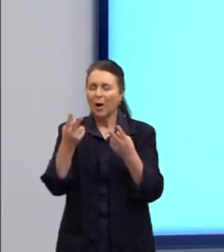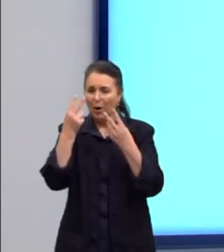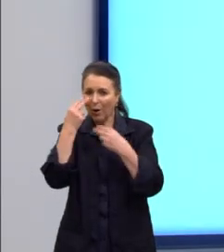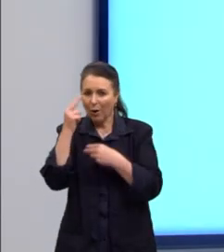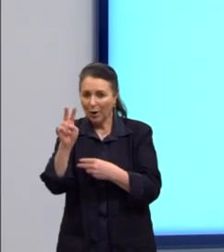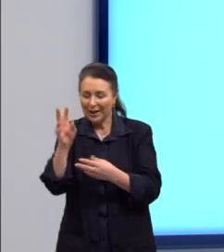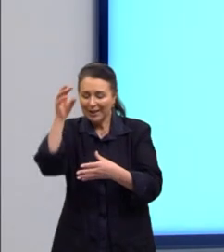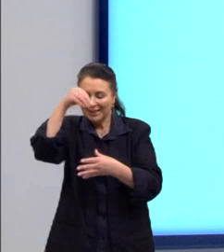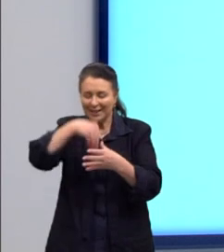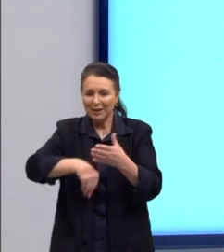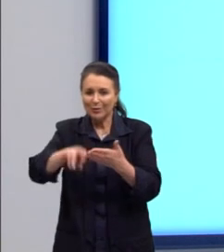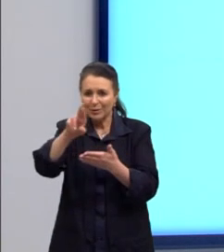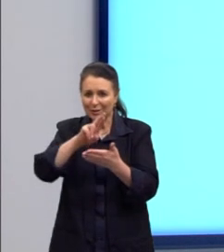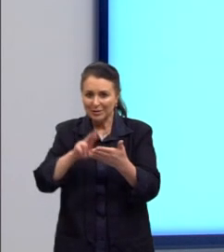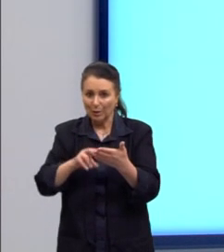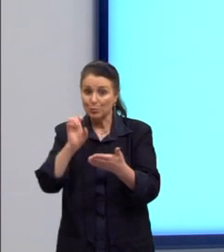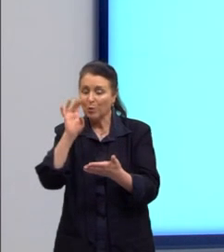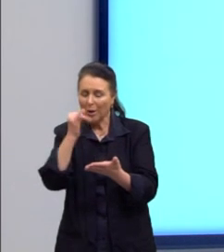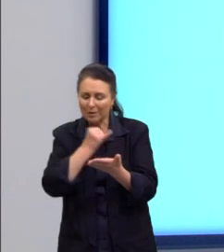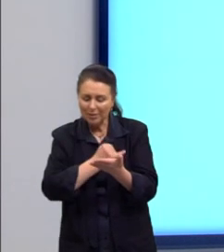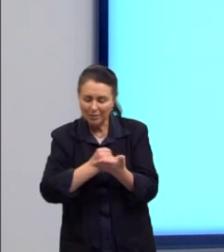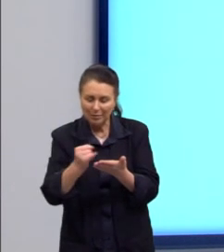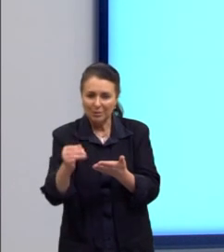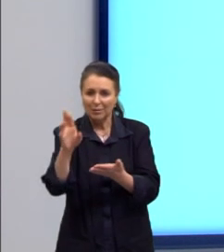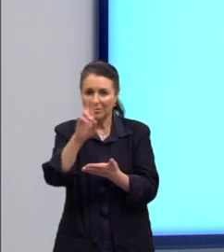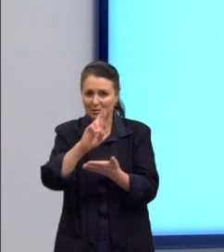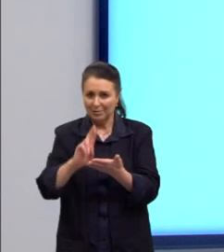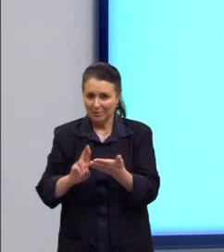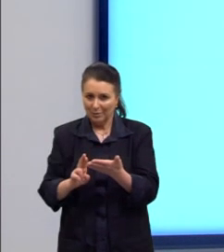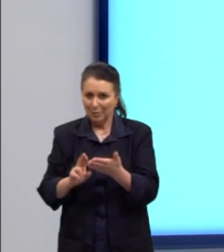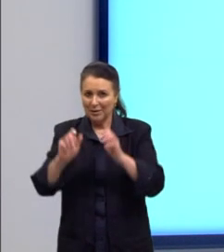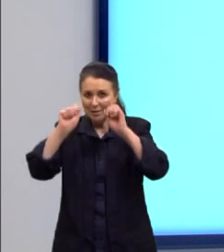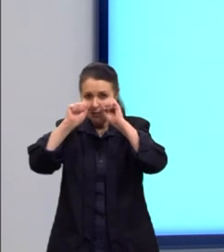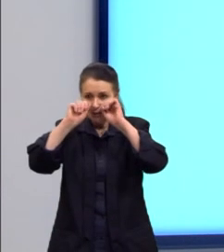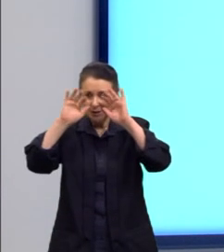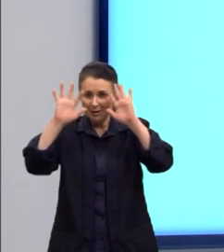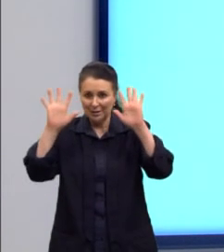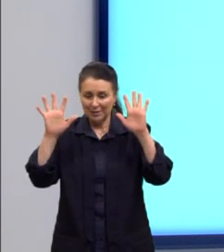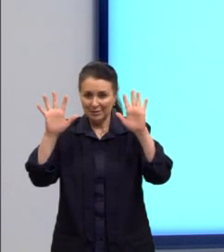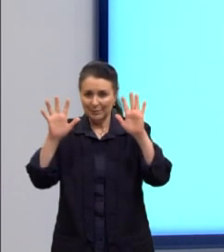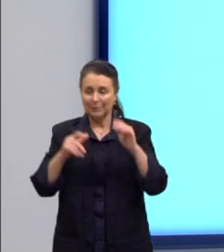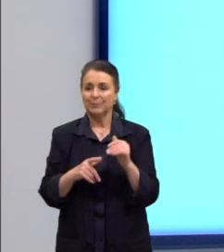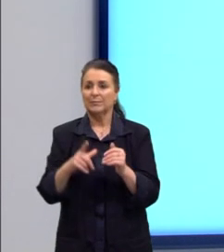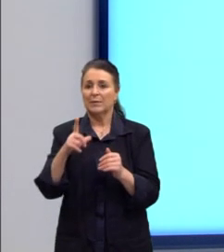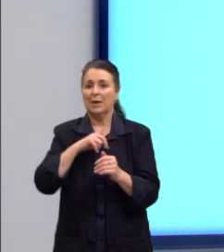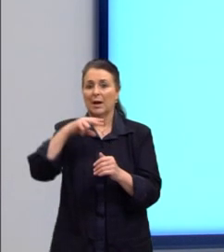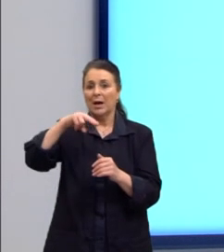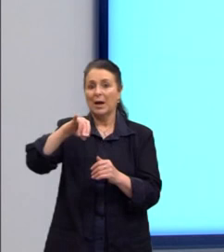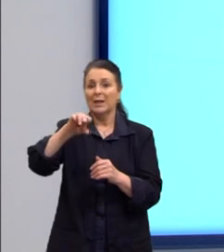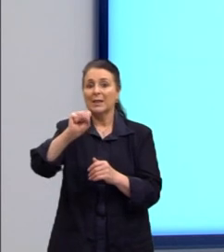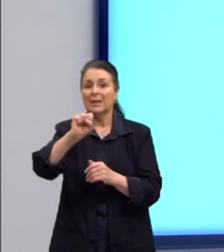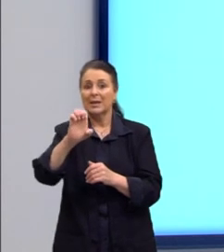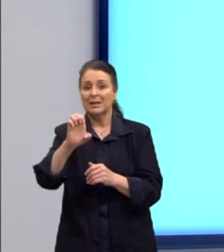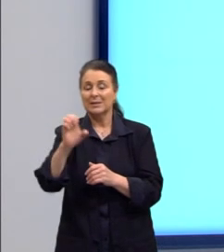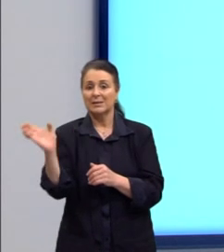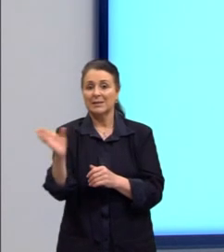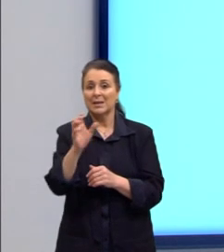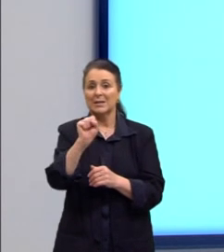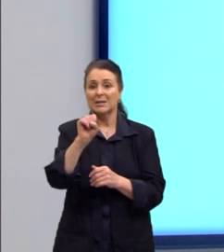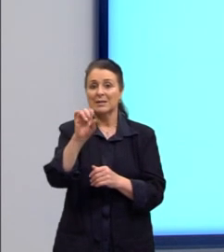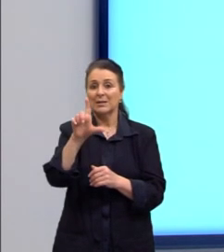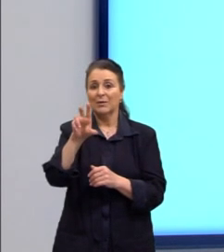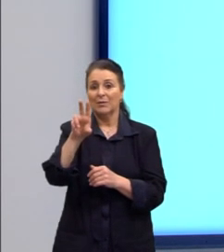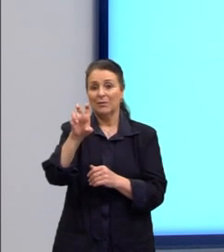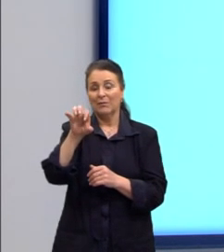dentro da redação dentro só da introdução dessa redação que a gente já vai conseguir ter uma claridade maior Nise da Silveira foi uma renomada psiquiatra